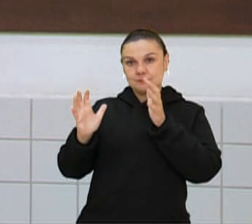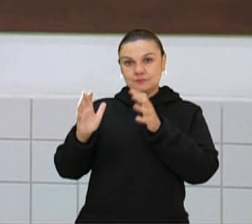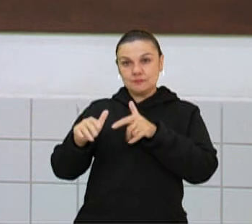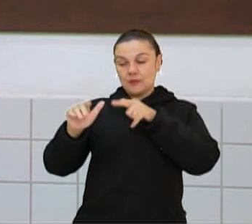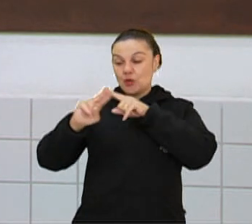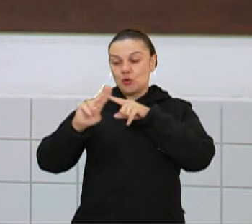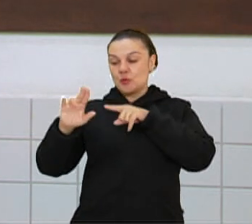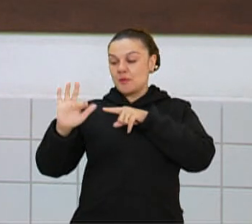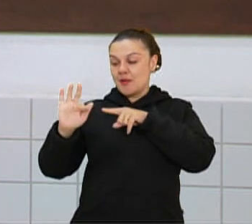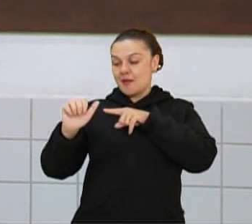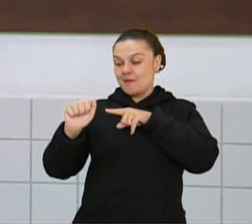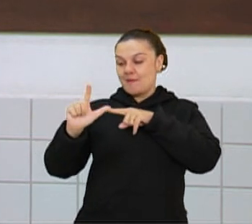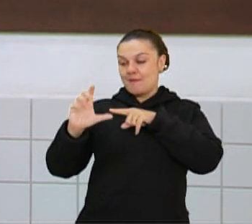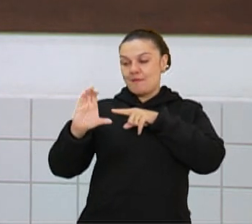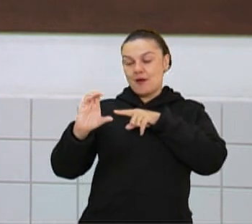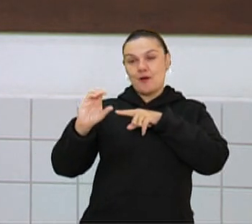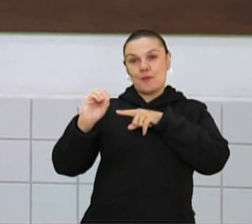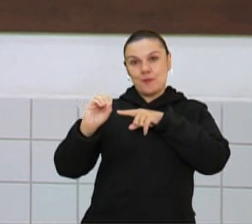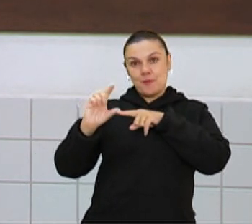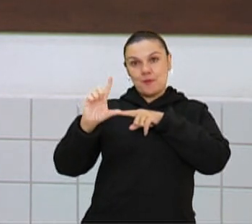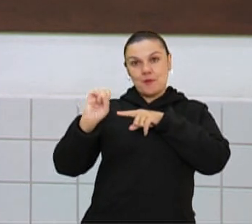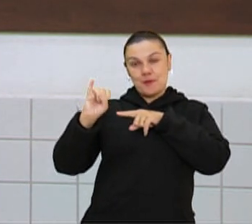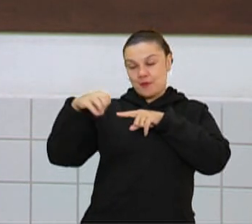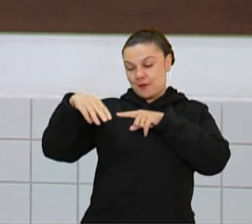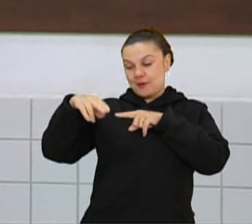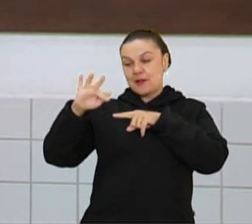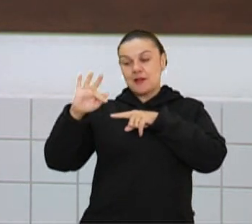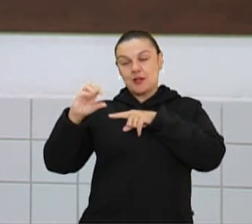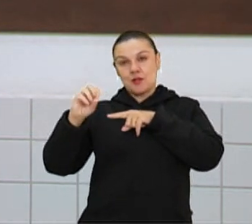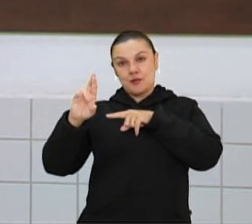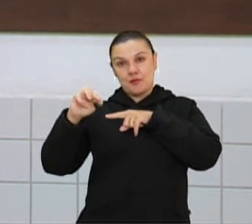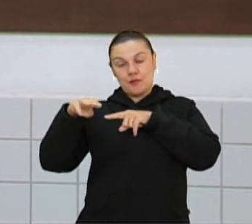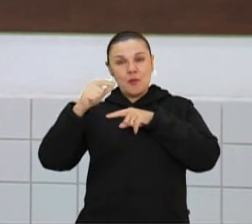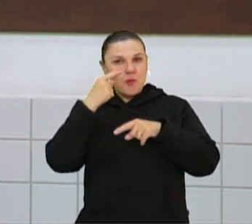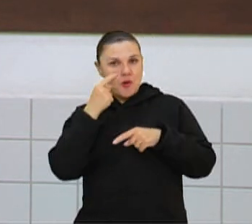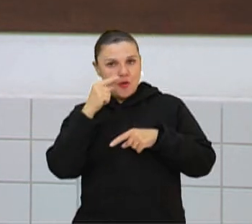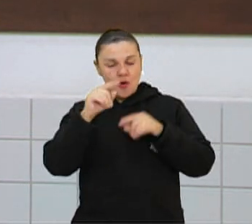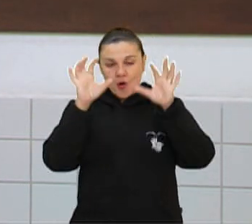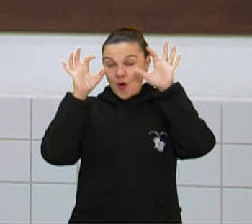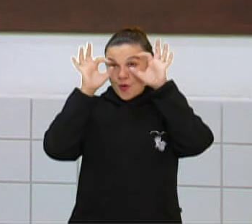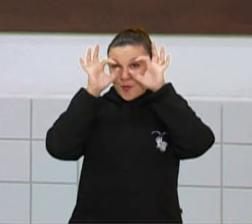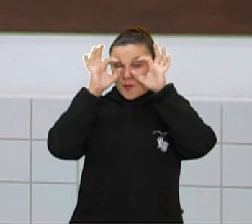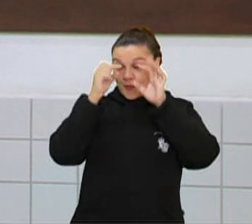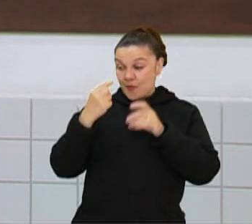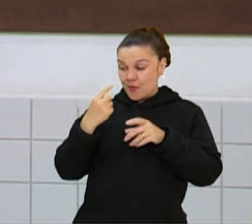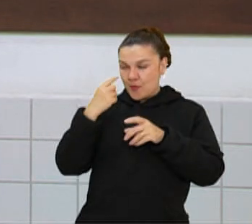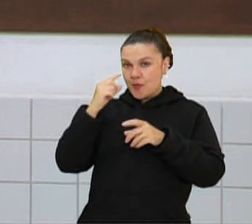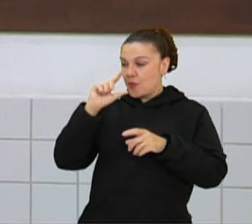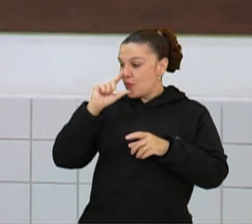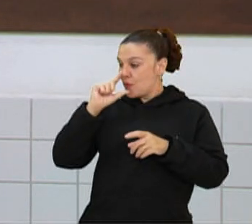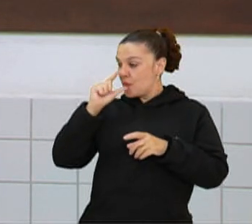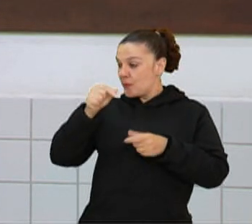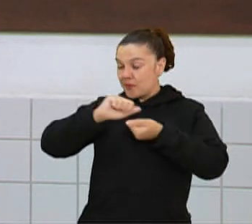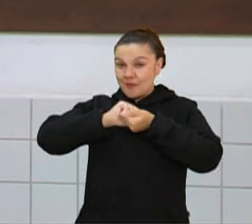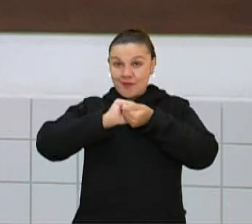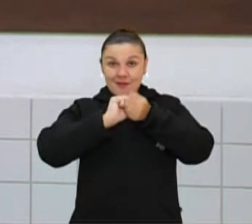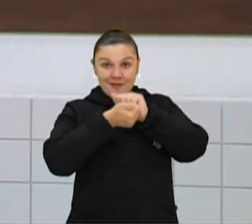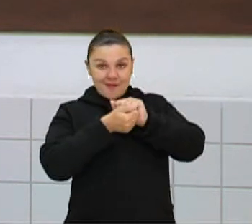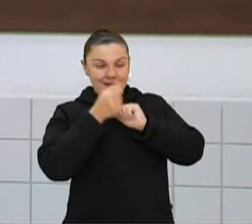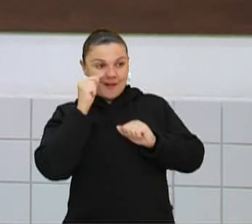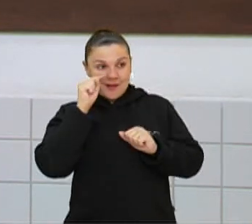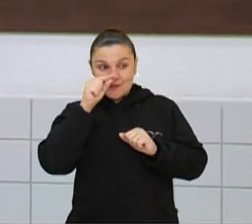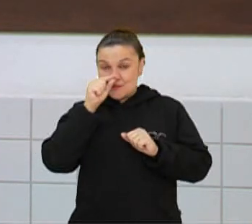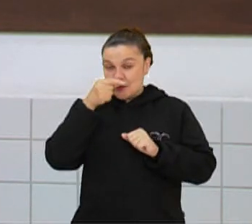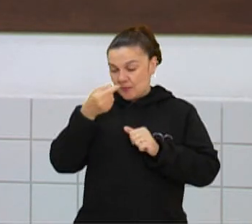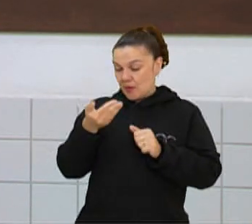os falconiformes. Então, eu trouxe uma coruja. Acompanhe aqui o formato do bico, que é adaptado